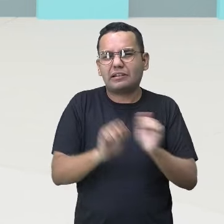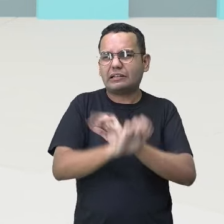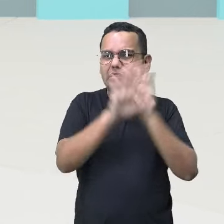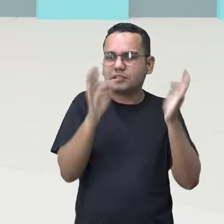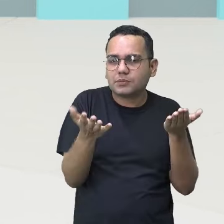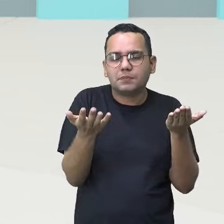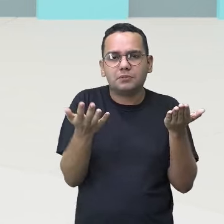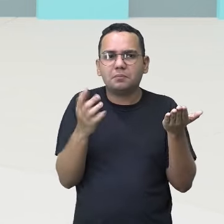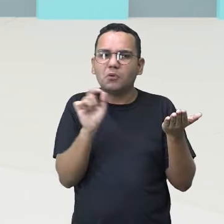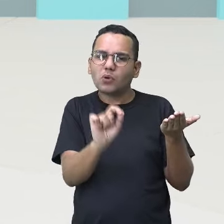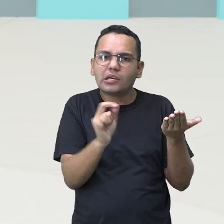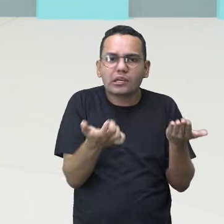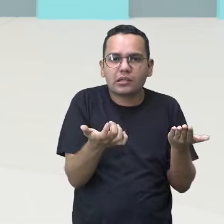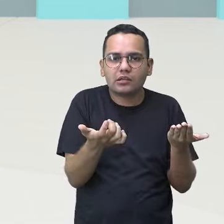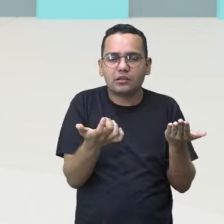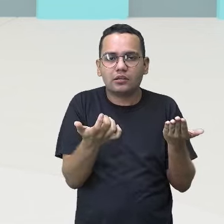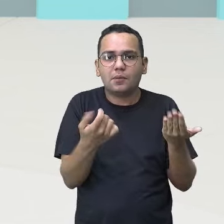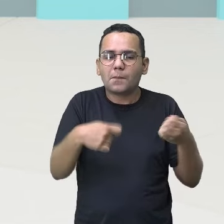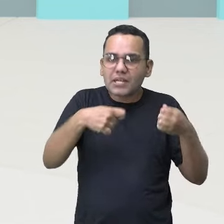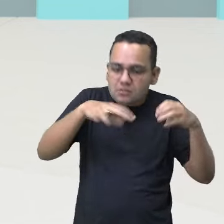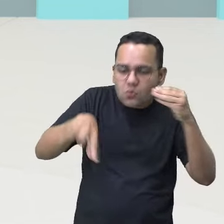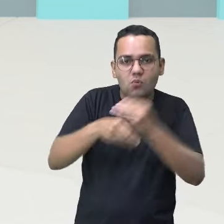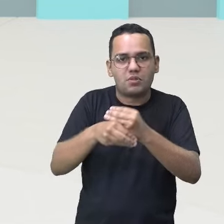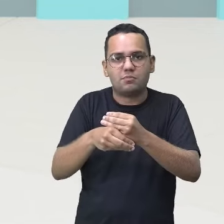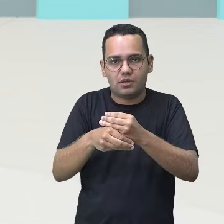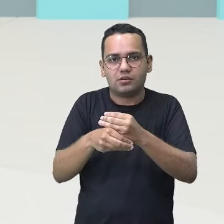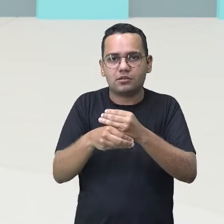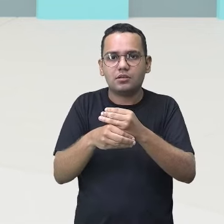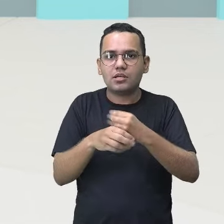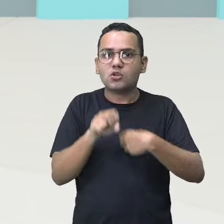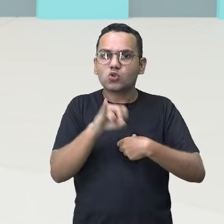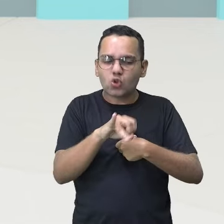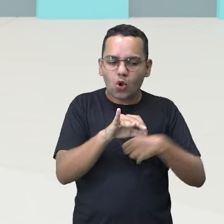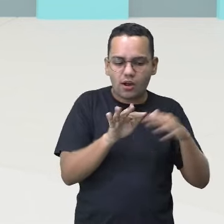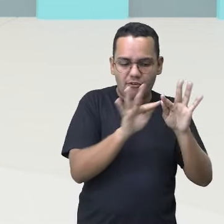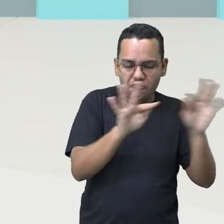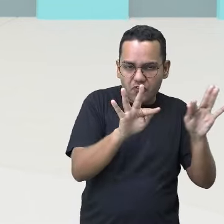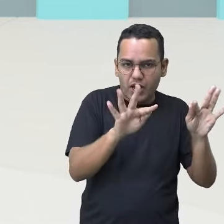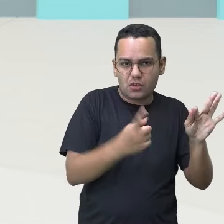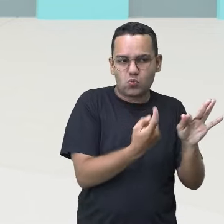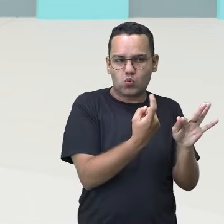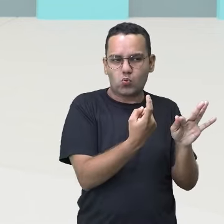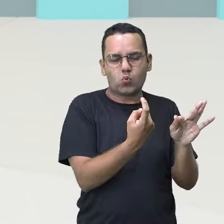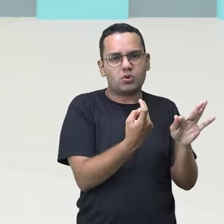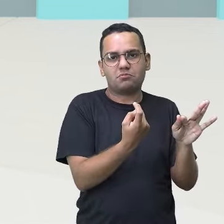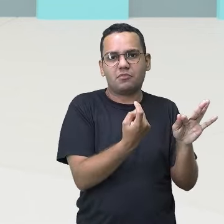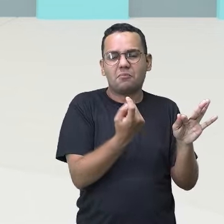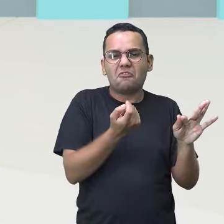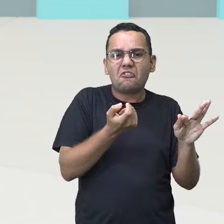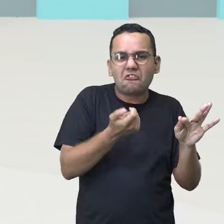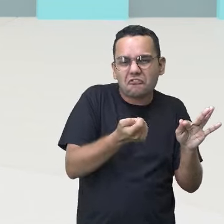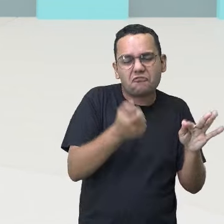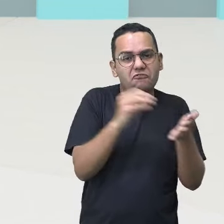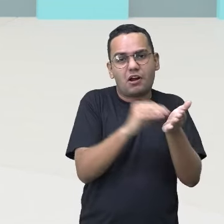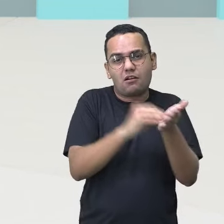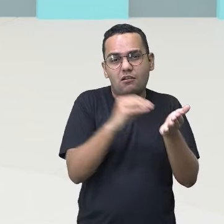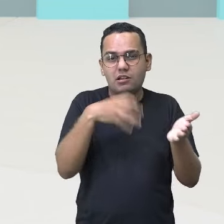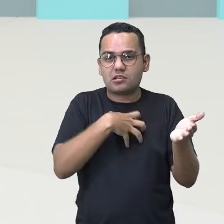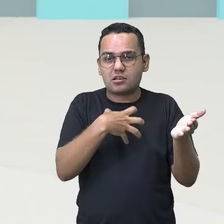né justamente porque a frase sozinha não tem o que sentido Por isso que ela se chama de